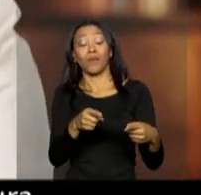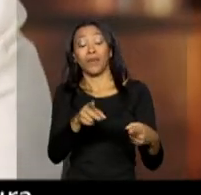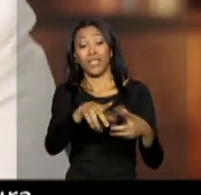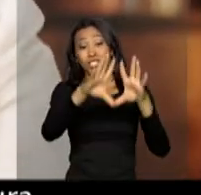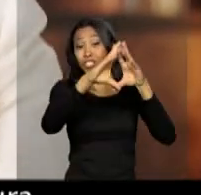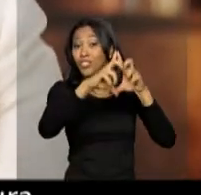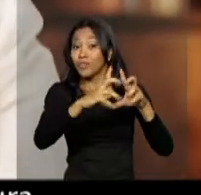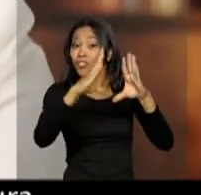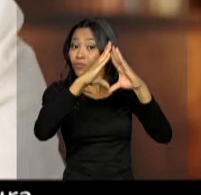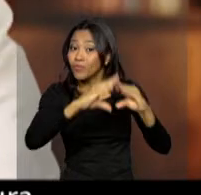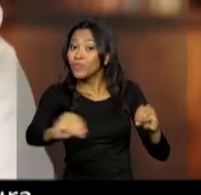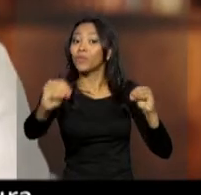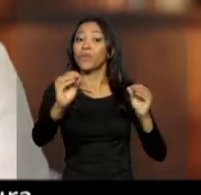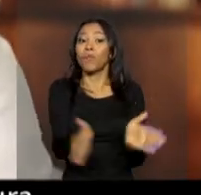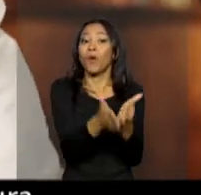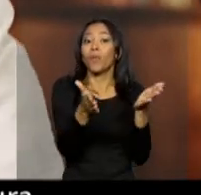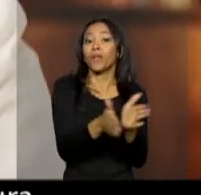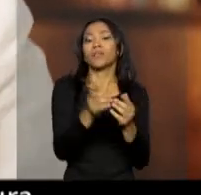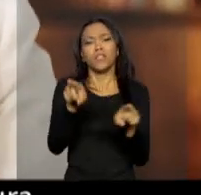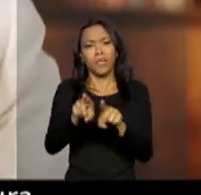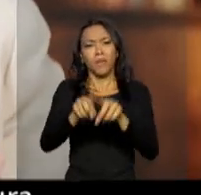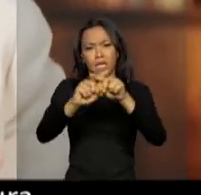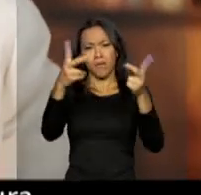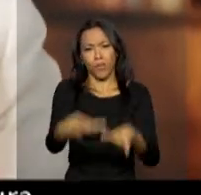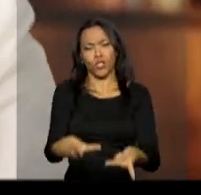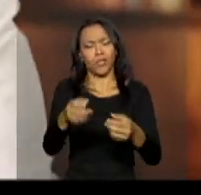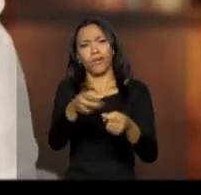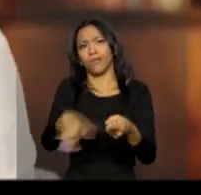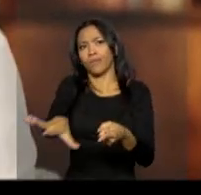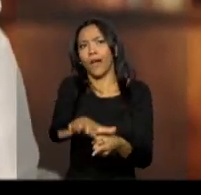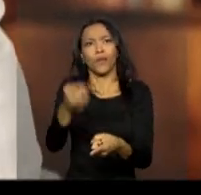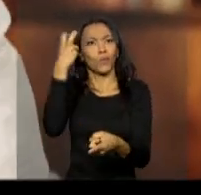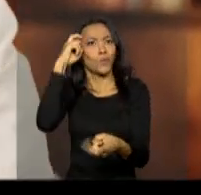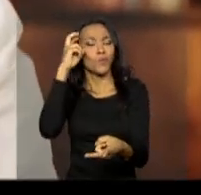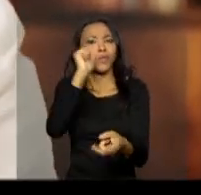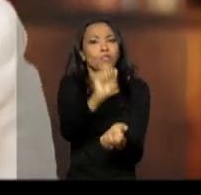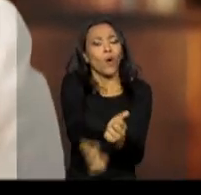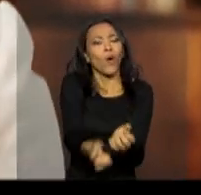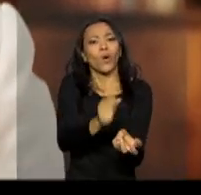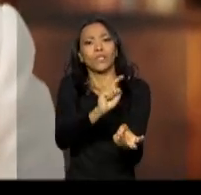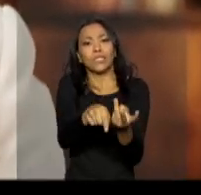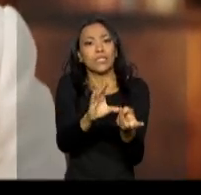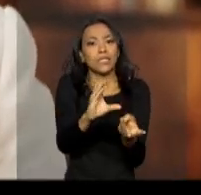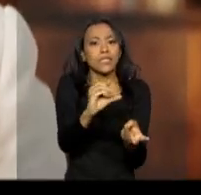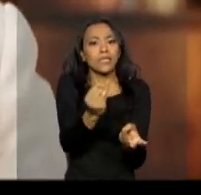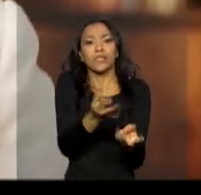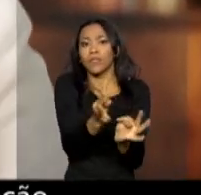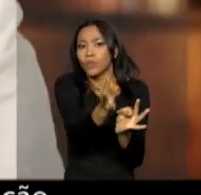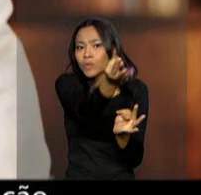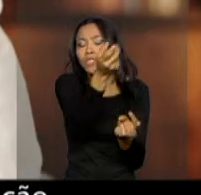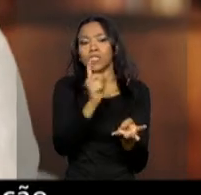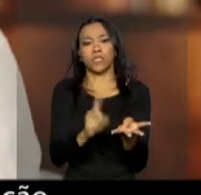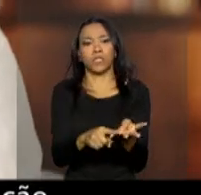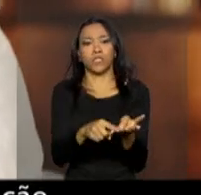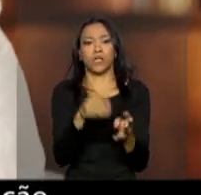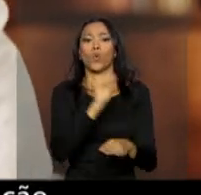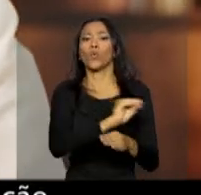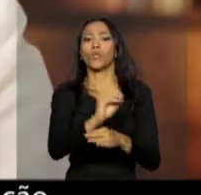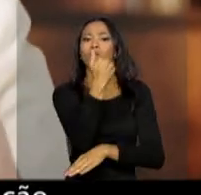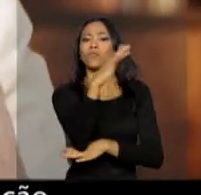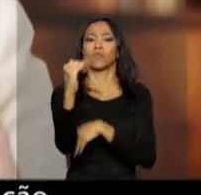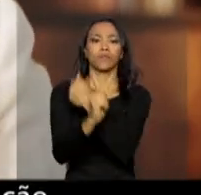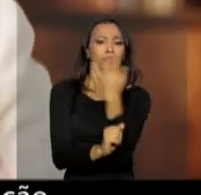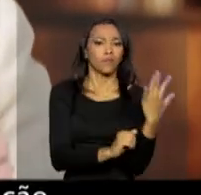em projetos de desenvolvimento da cultura, do esporte, da ciência e tecnologia, do meio